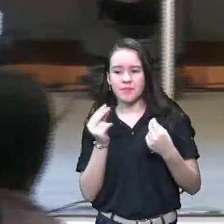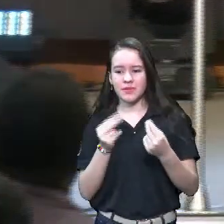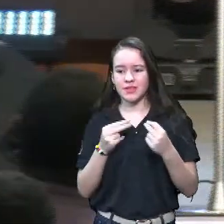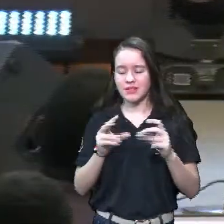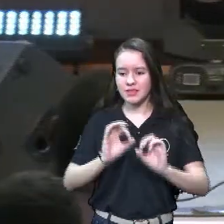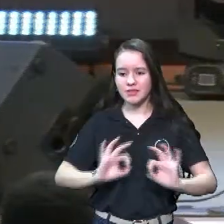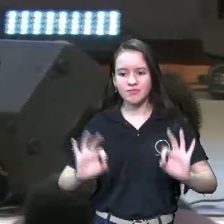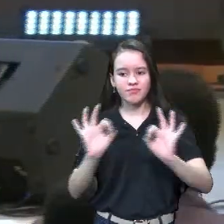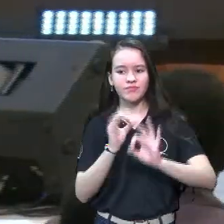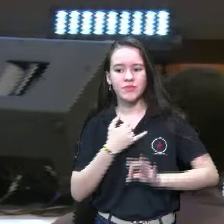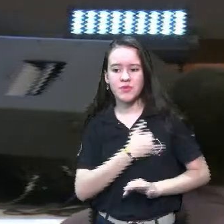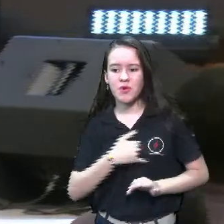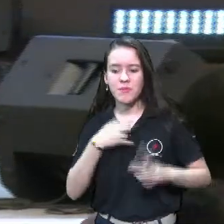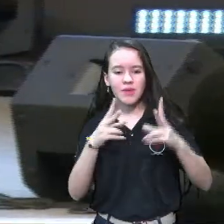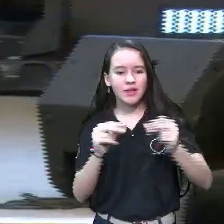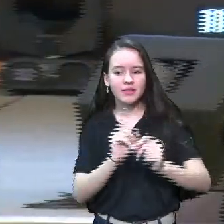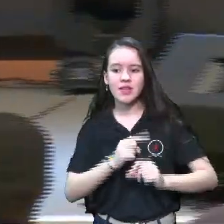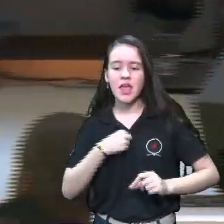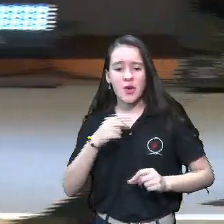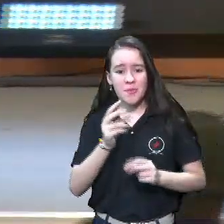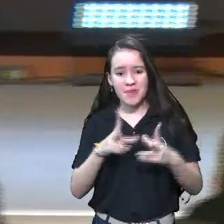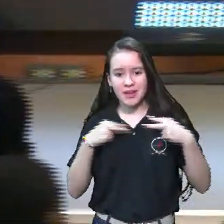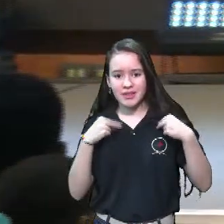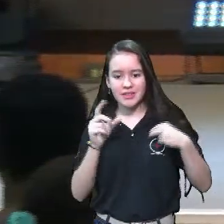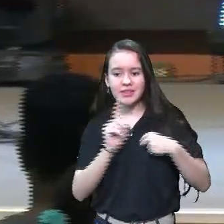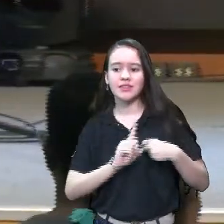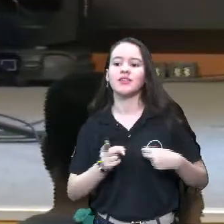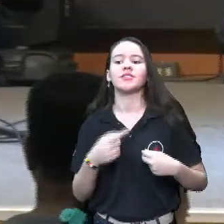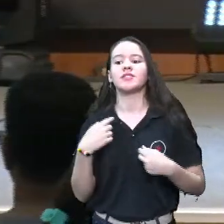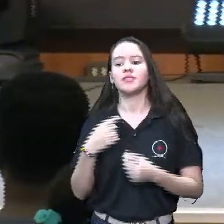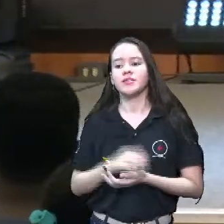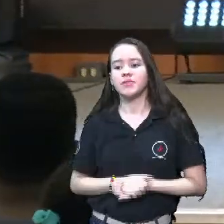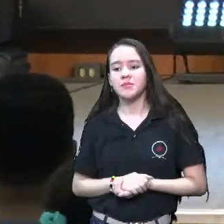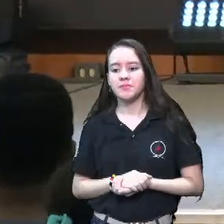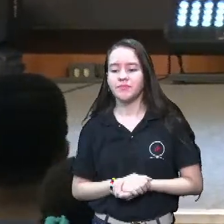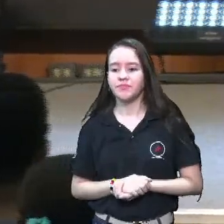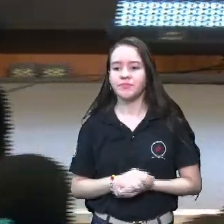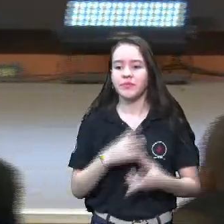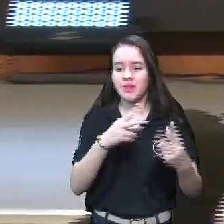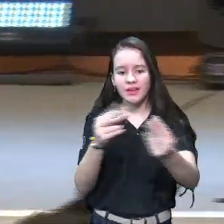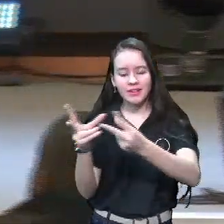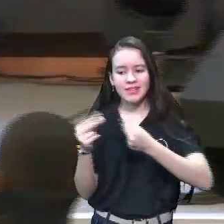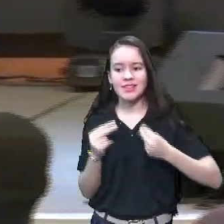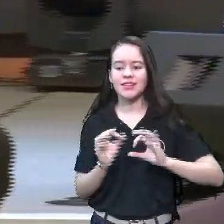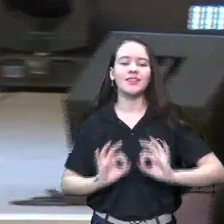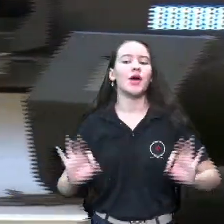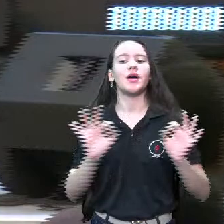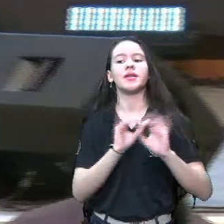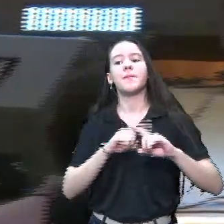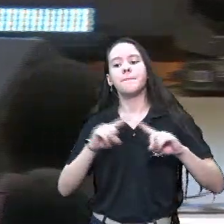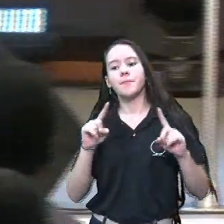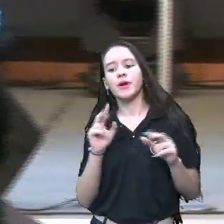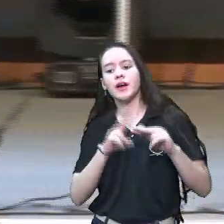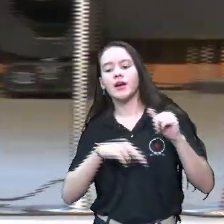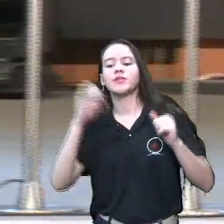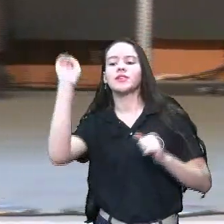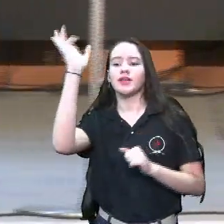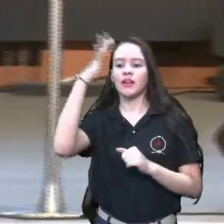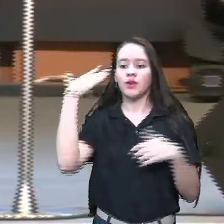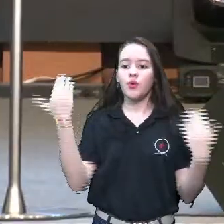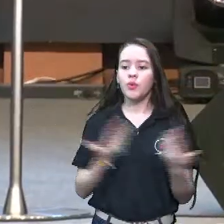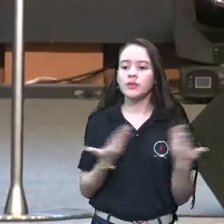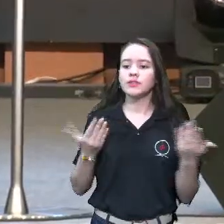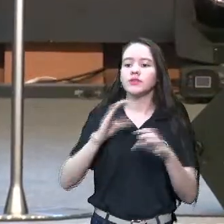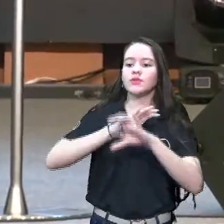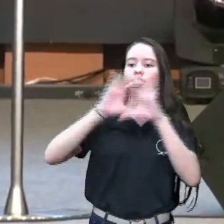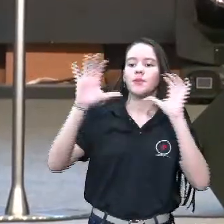João não merecia, eu não merecia, os músicos não mereciam, e ninguém que está aqui merecia, mas por causa da graça, hoje há um céu